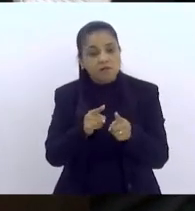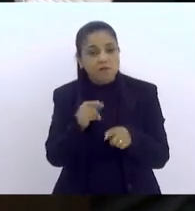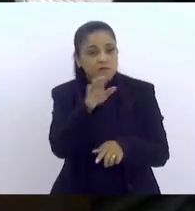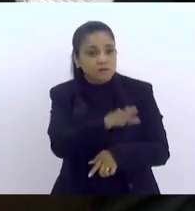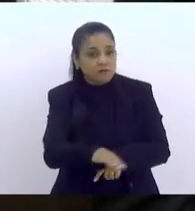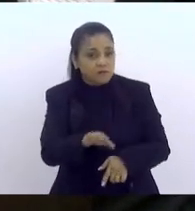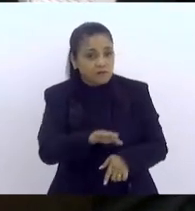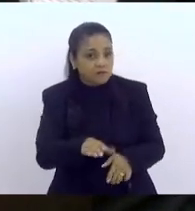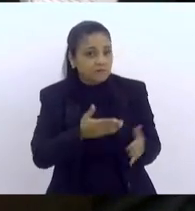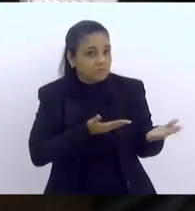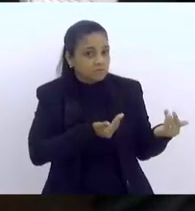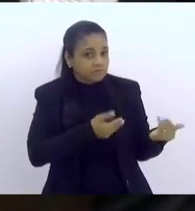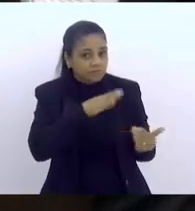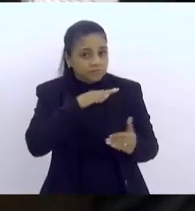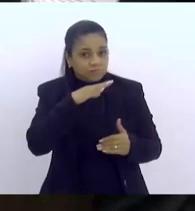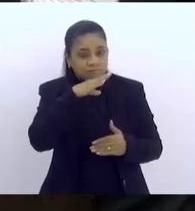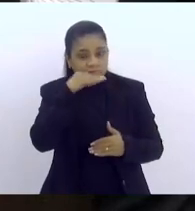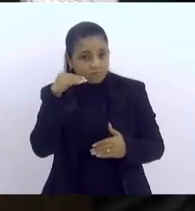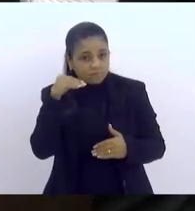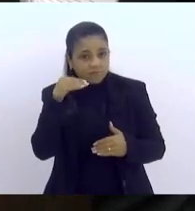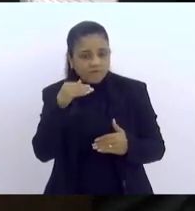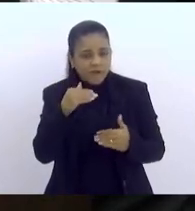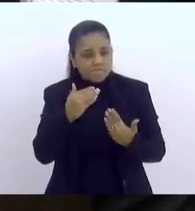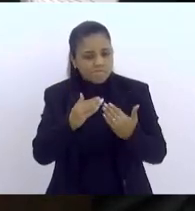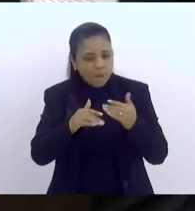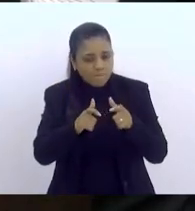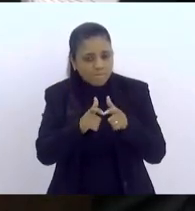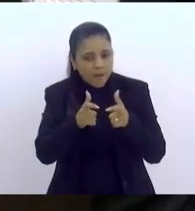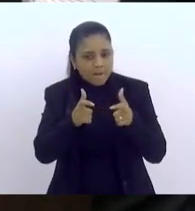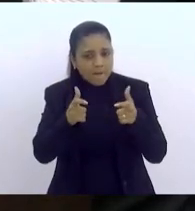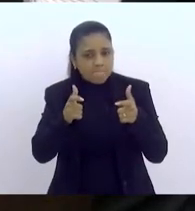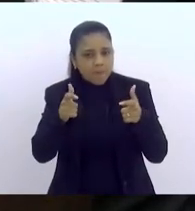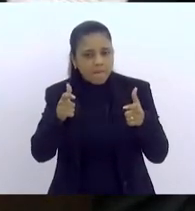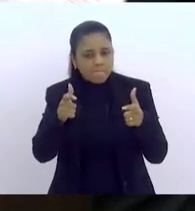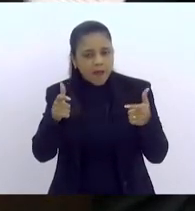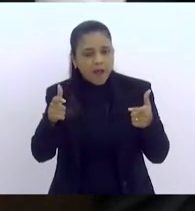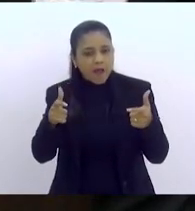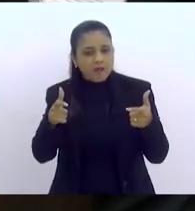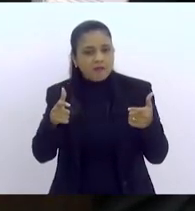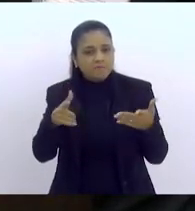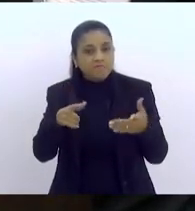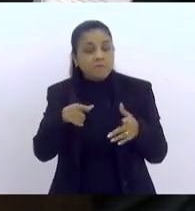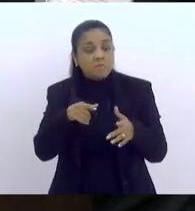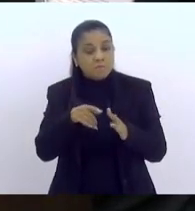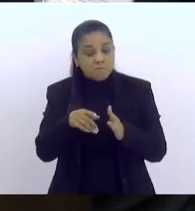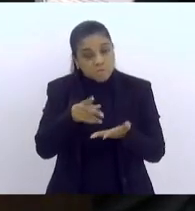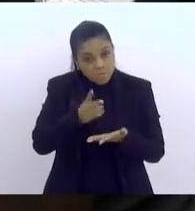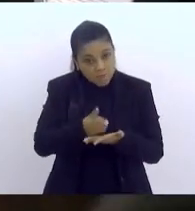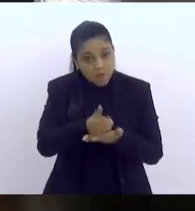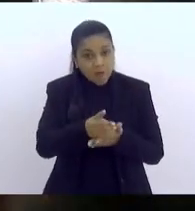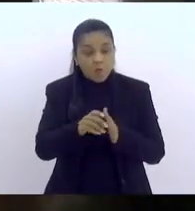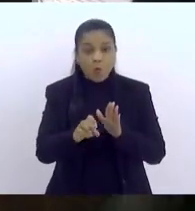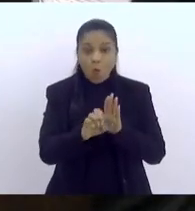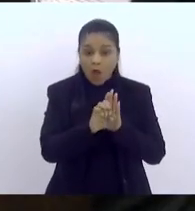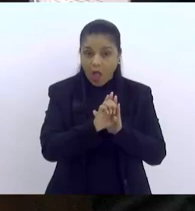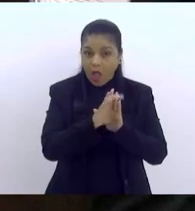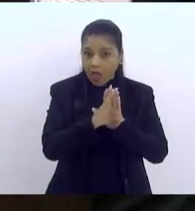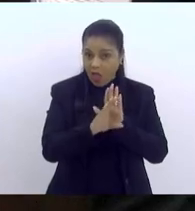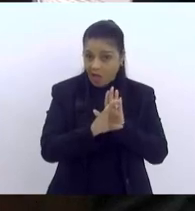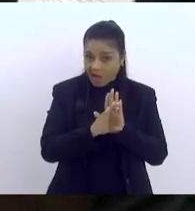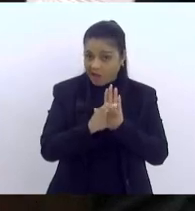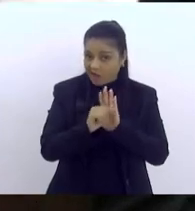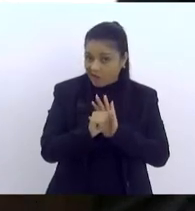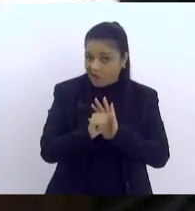vai se ampliando e se sofisticando. Então, mesmo o ECA, que é uma ferramenta importante, precisa da